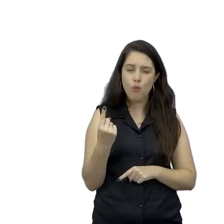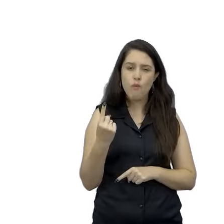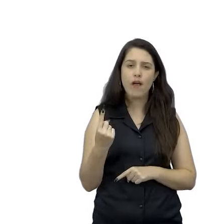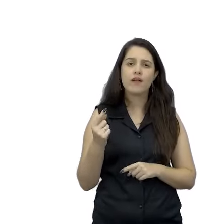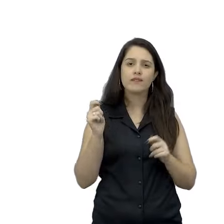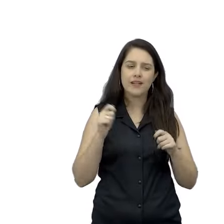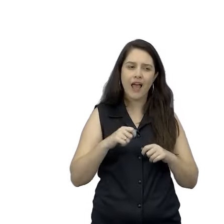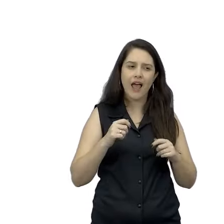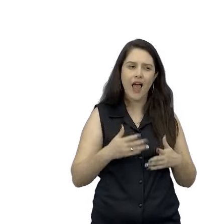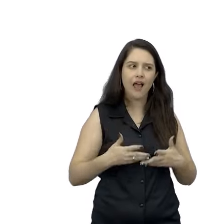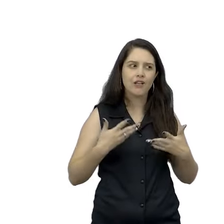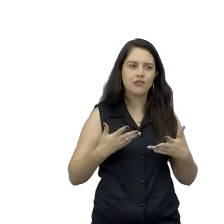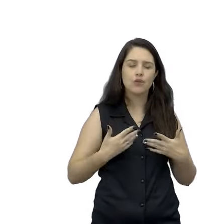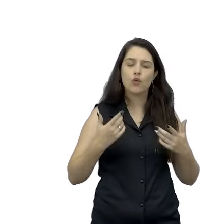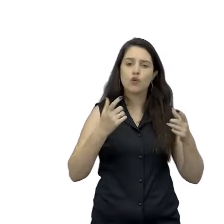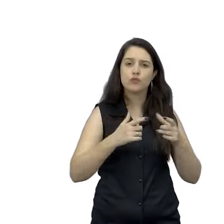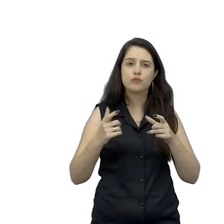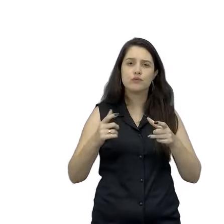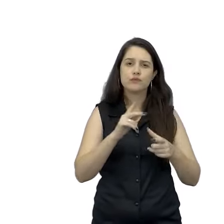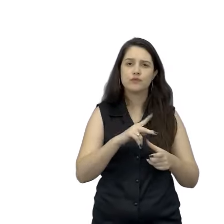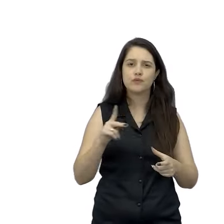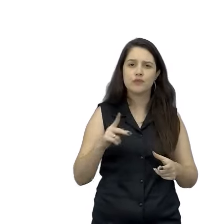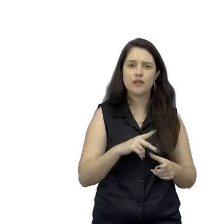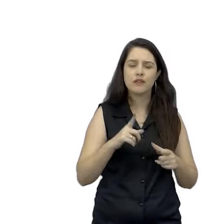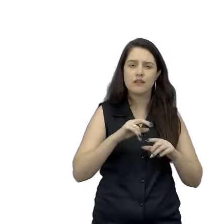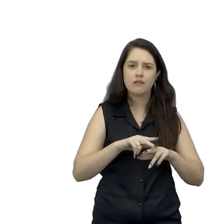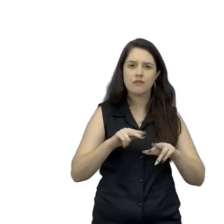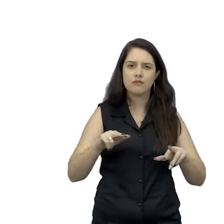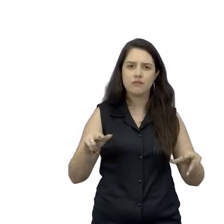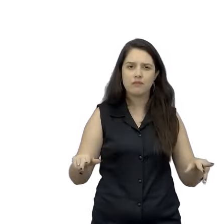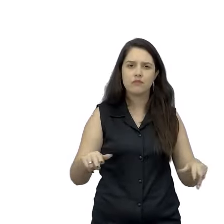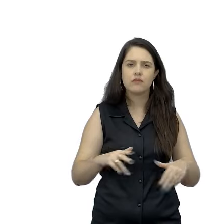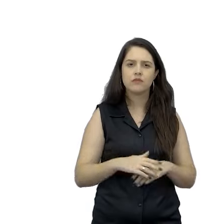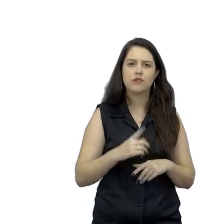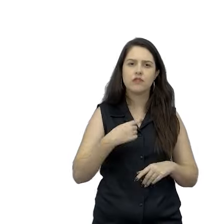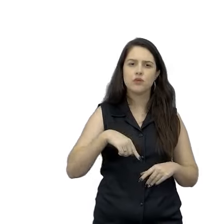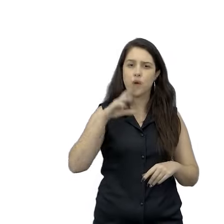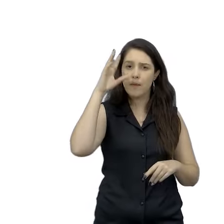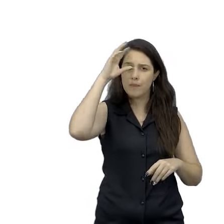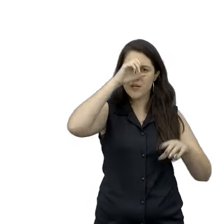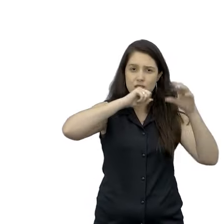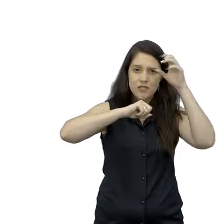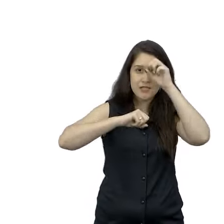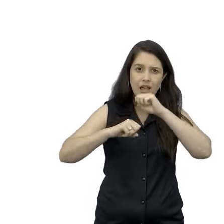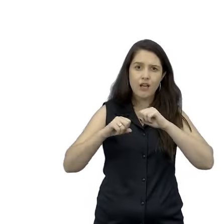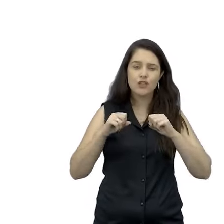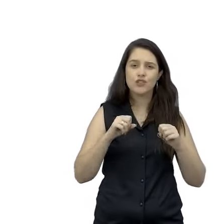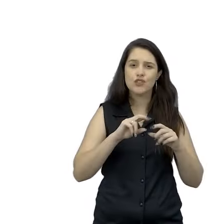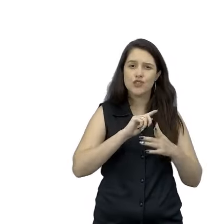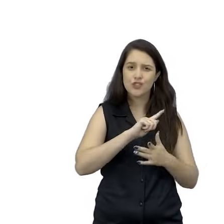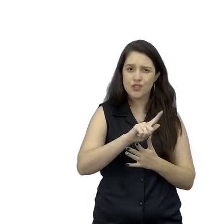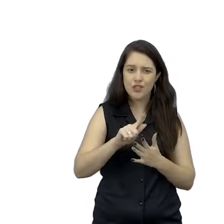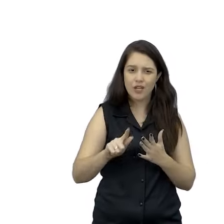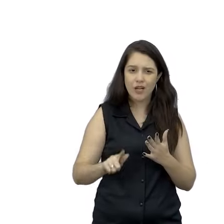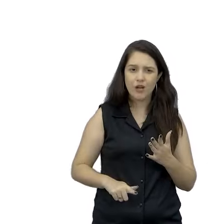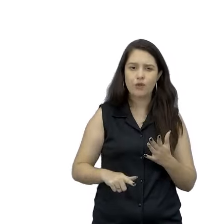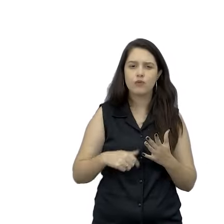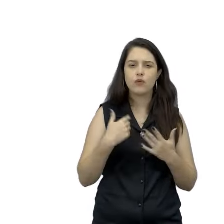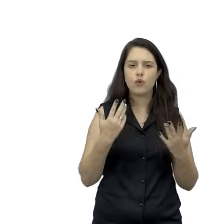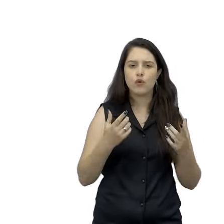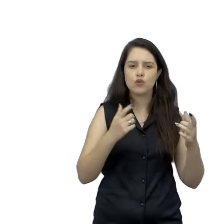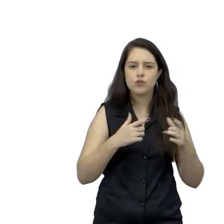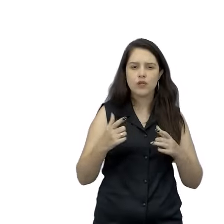ativa, né, onde o professor apresenta uma diversidade textual, uma diversidade de gêneros, onde ele tem a competência